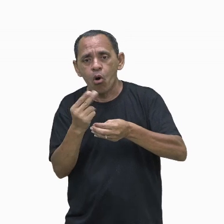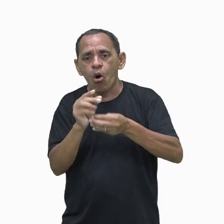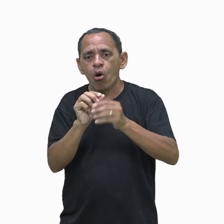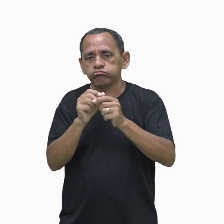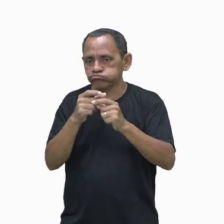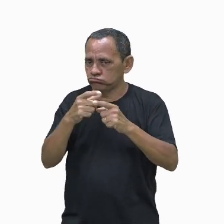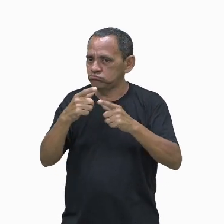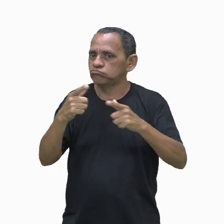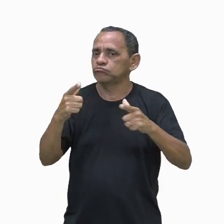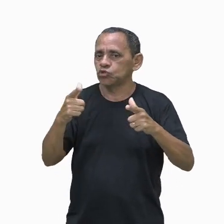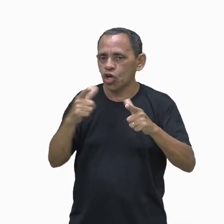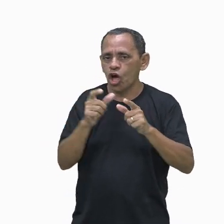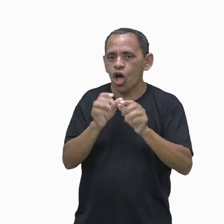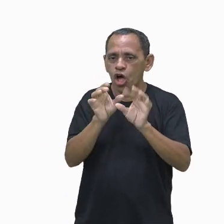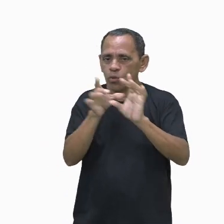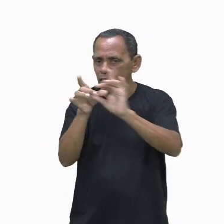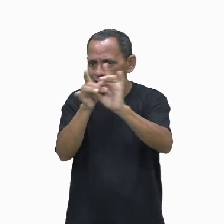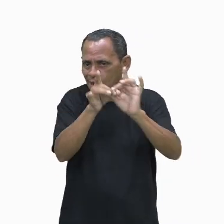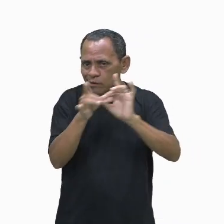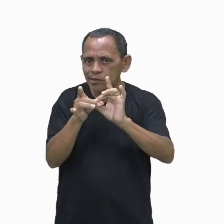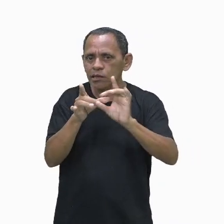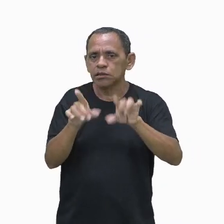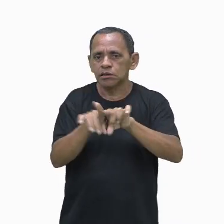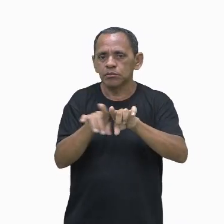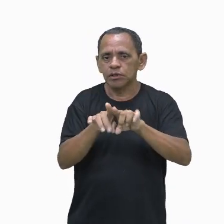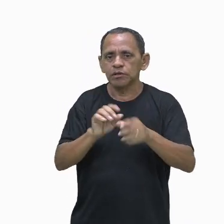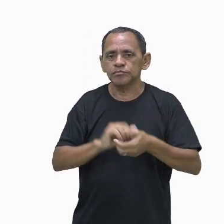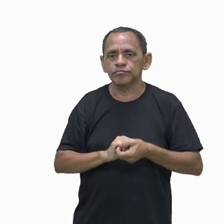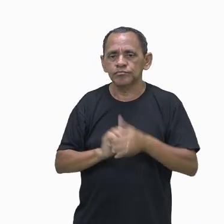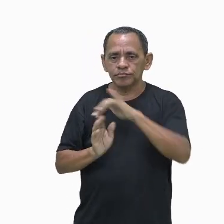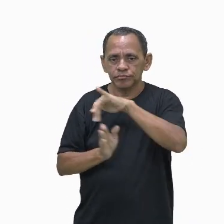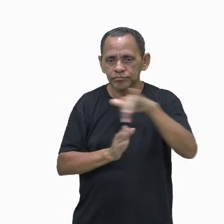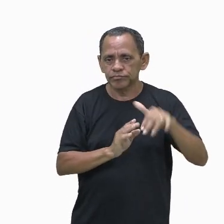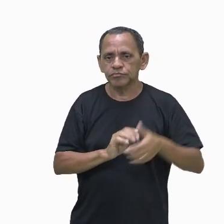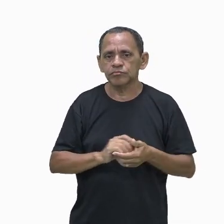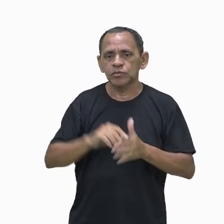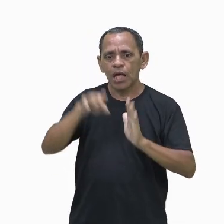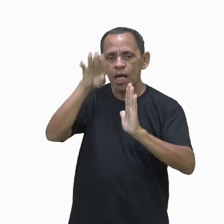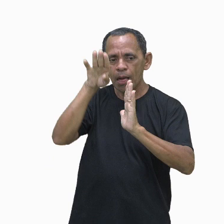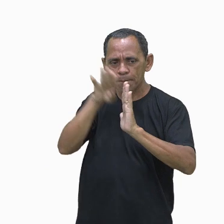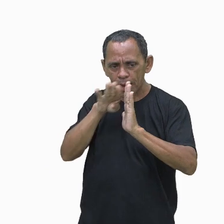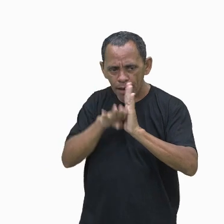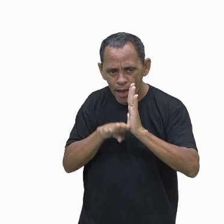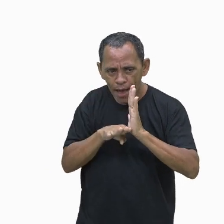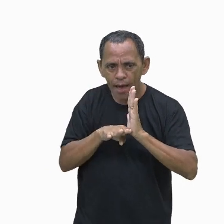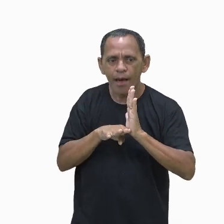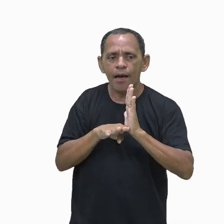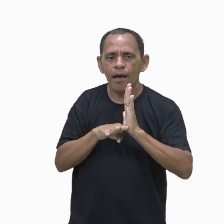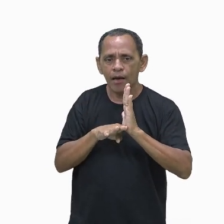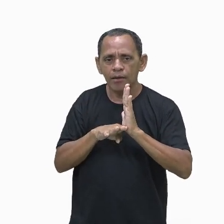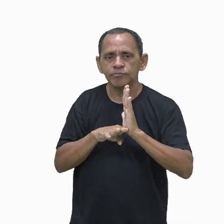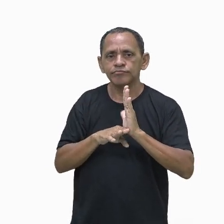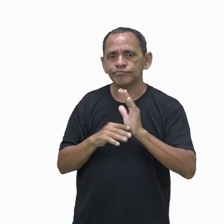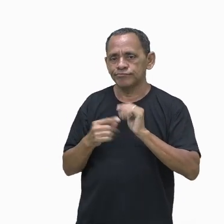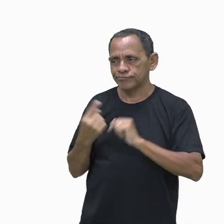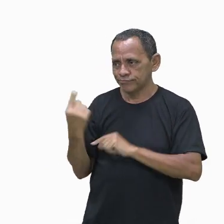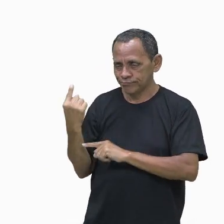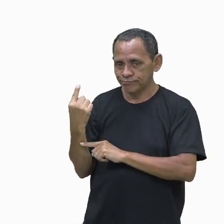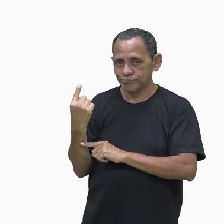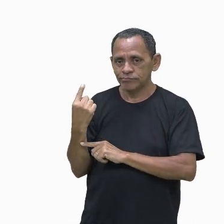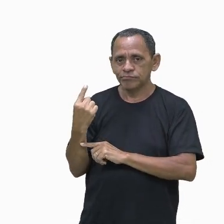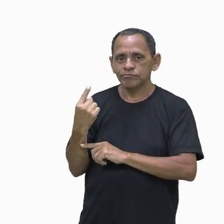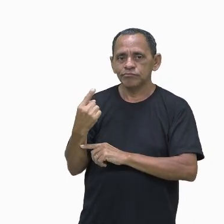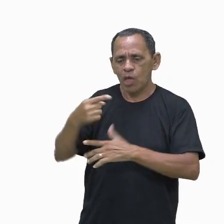Dando continuidade aí, a classificação dos lipídios, nós temos os carotenoides, né?